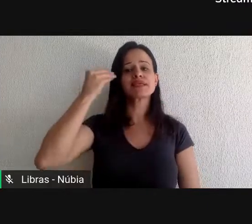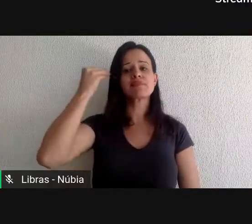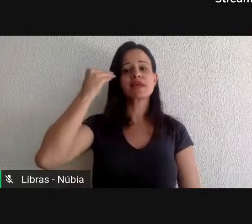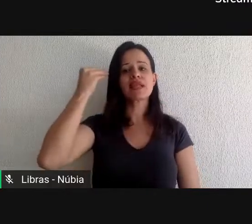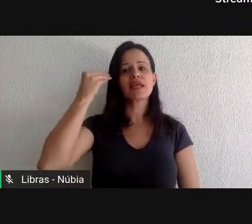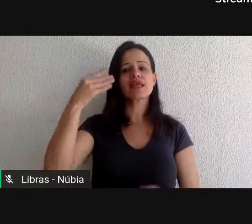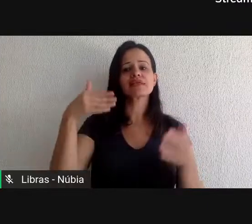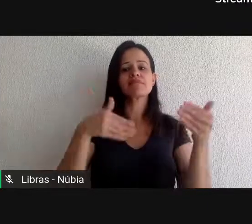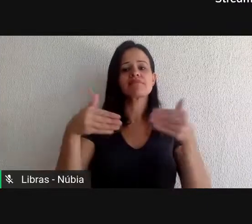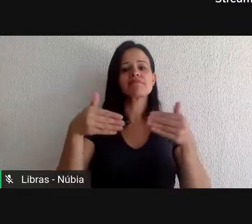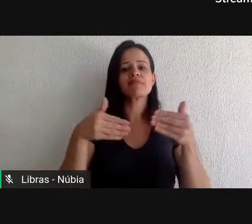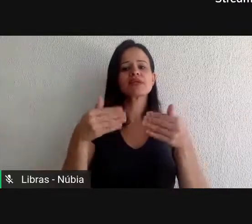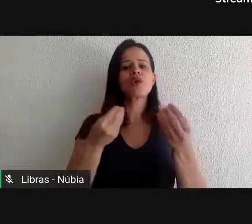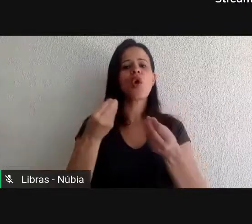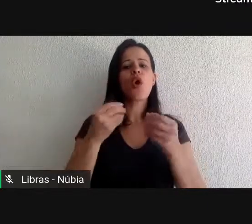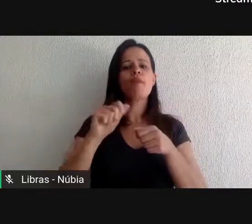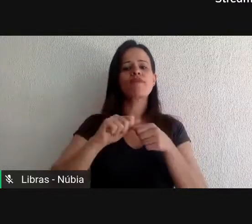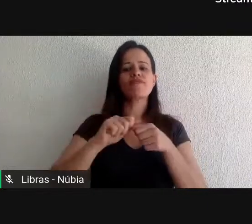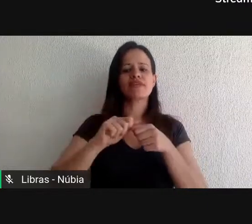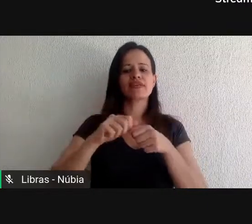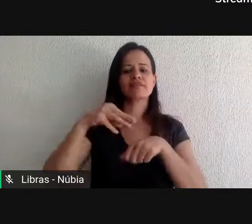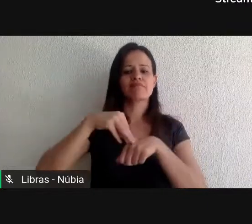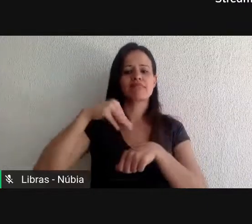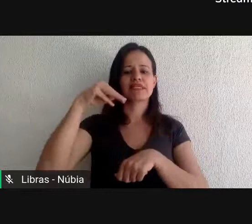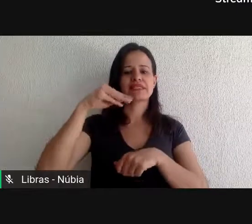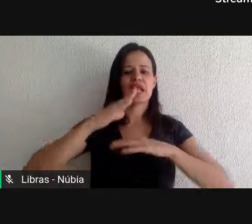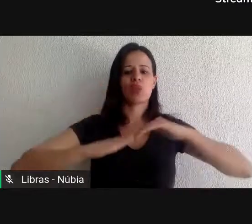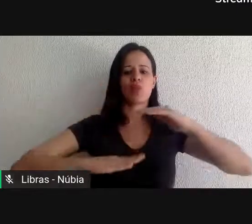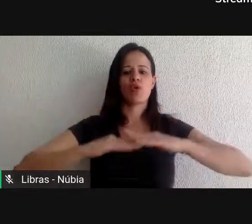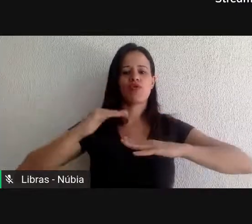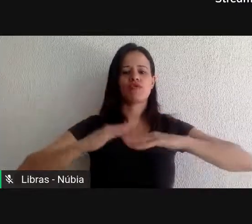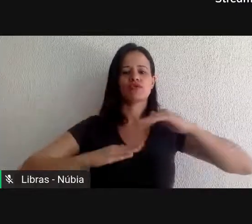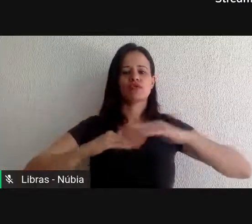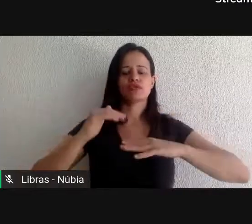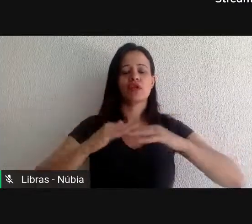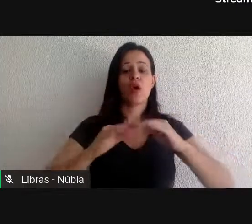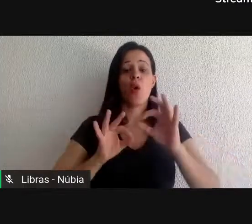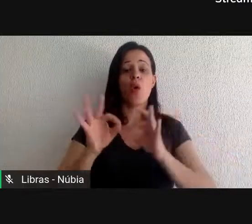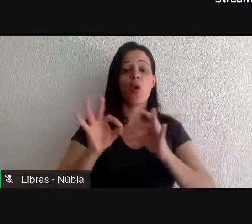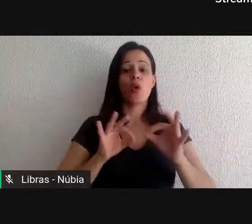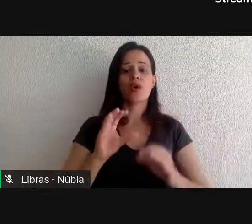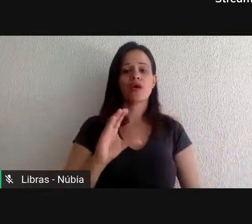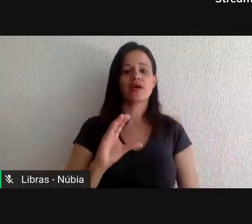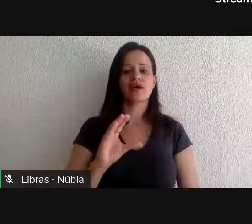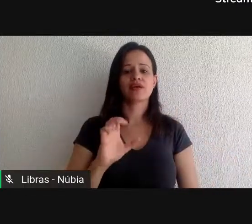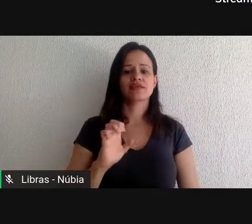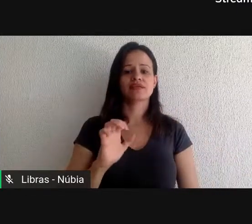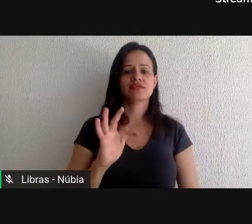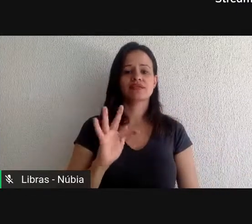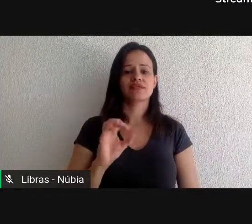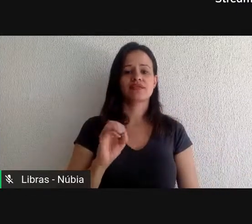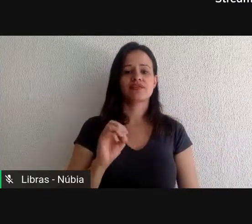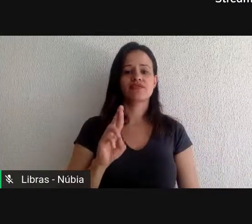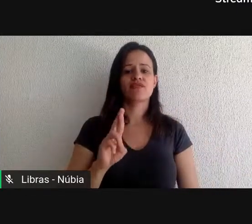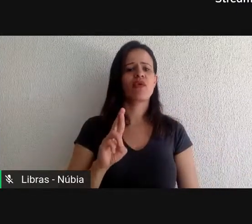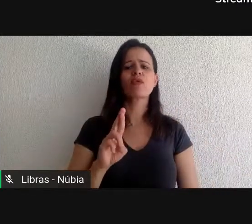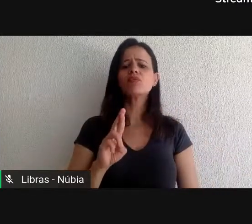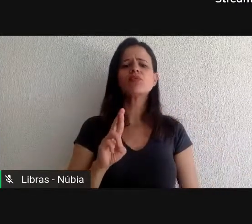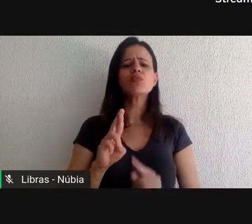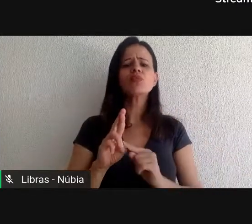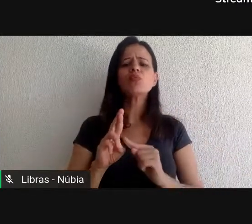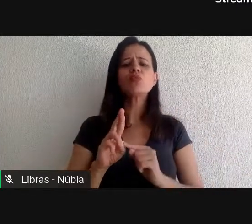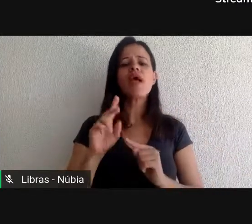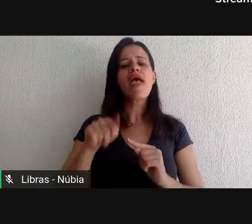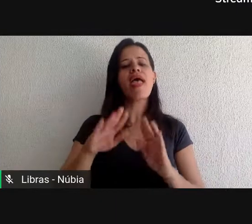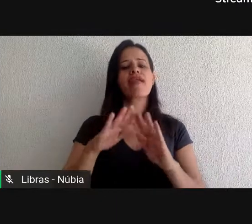participar desse mestrado profissional organizado pelo CEFOR, que, para quem não conhece, é a Escola de Governo